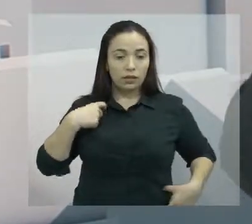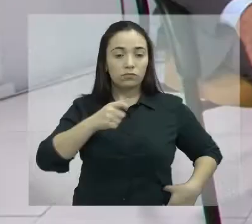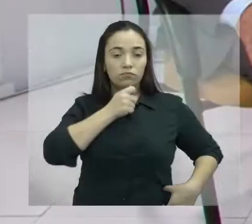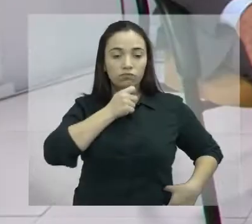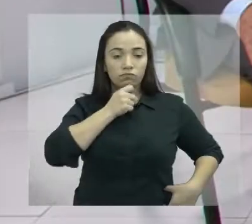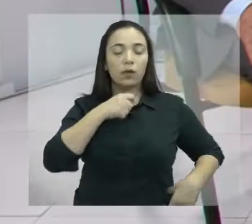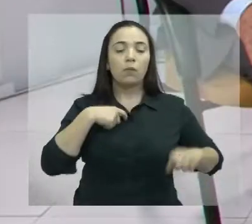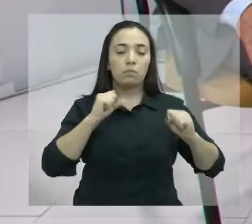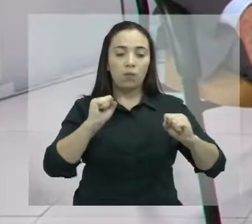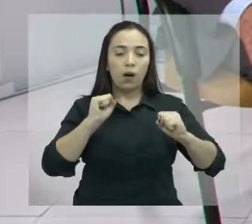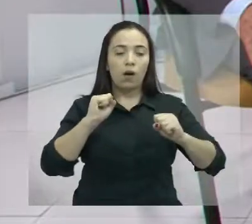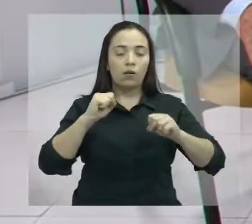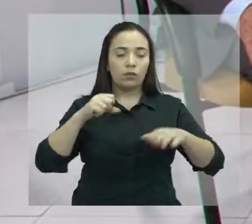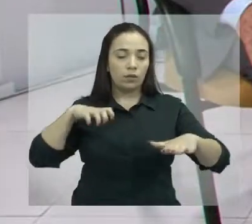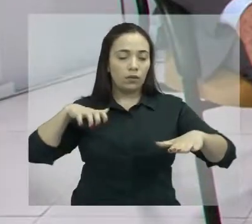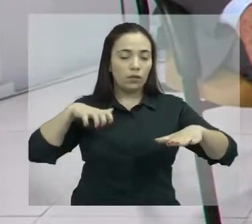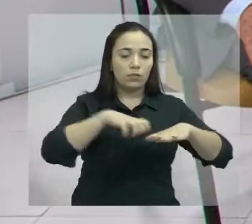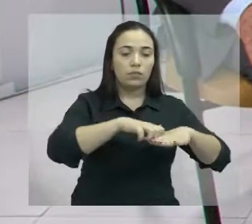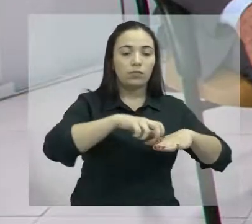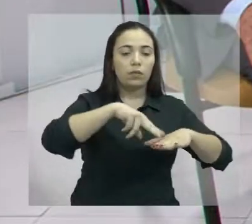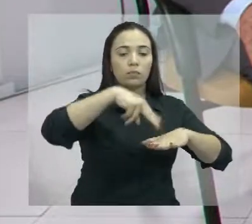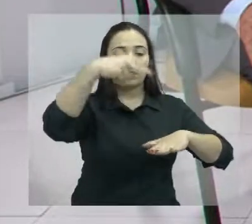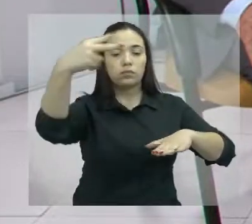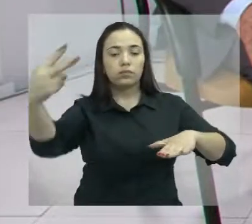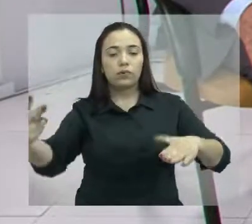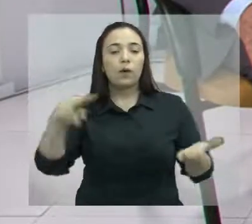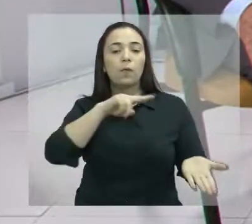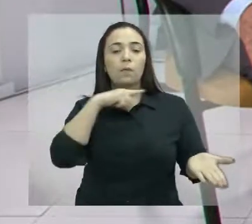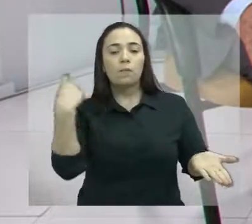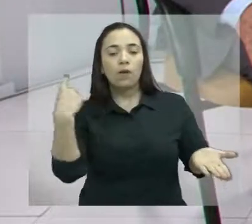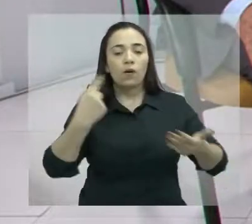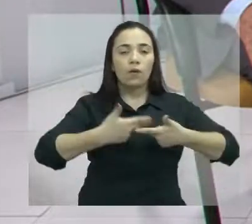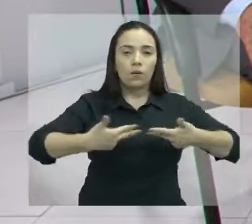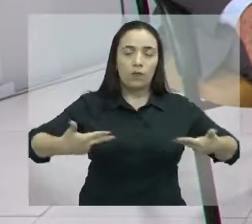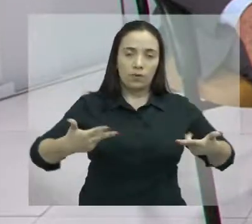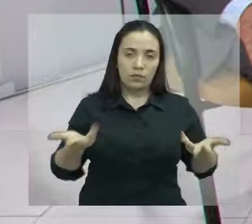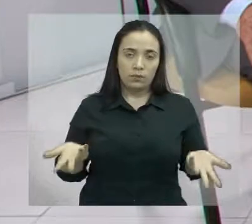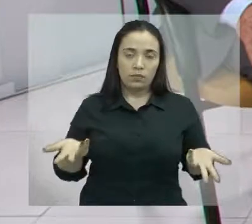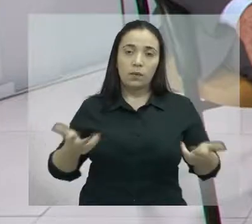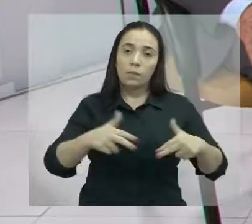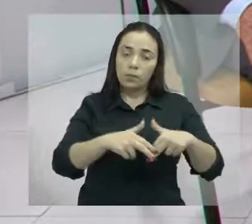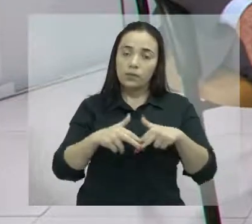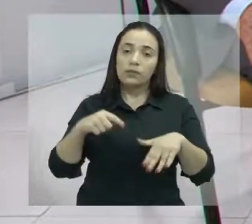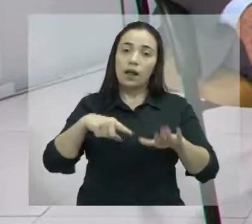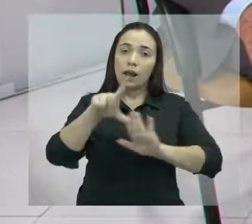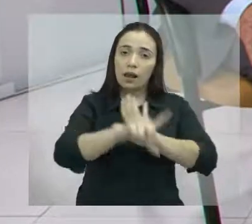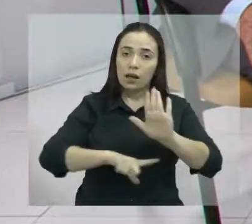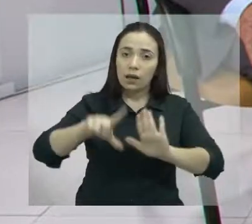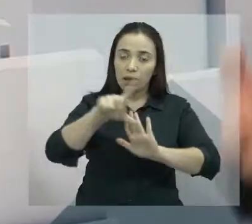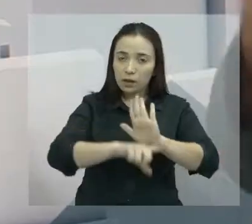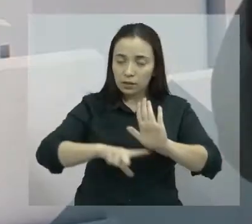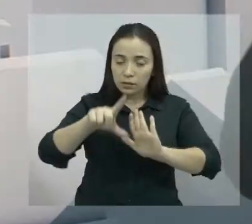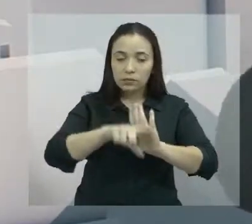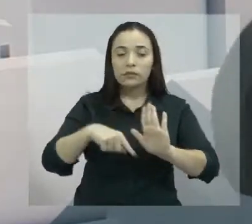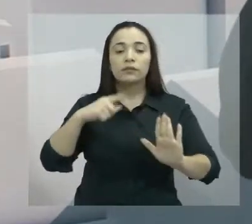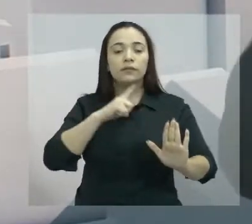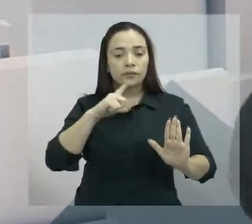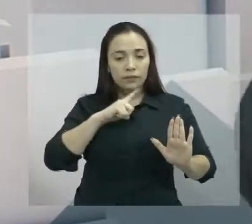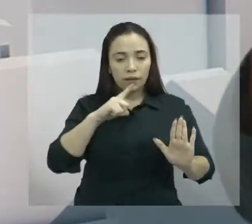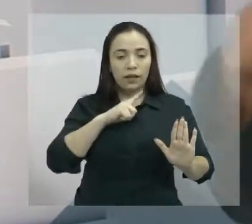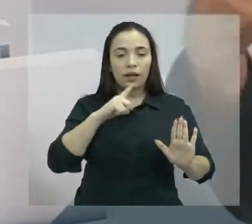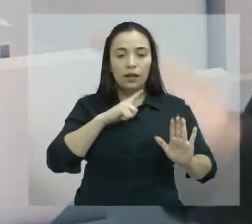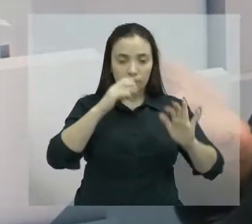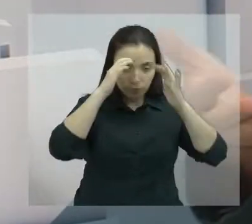pelo carro né, ou se ferir ou morrer. Quer dizer, a legislação aí, a punição está a favor